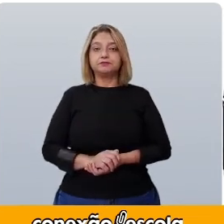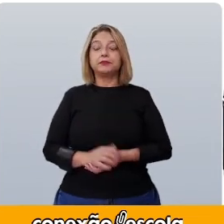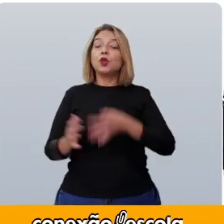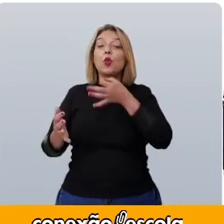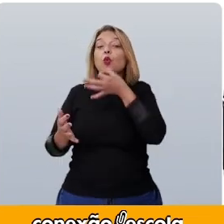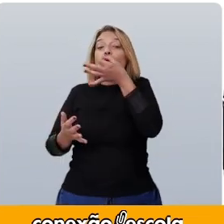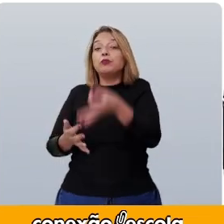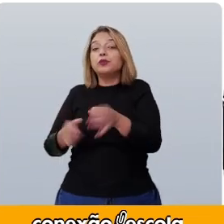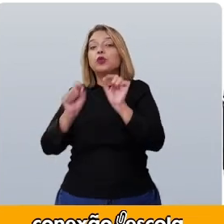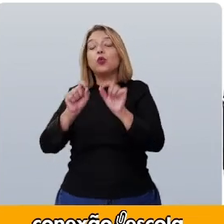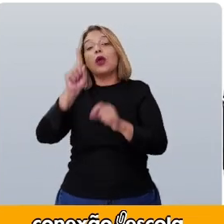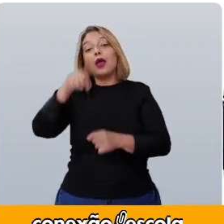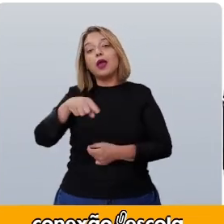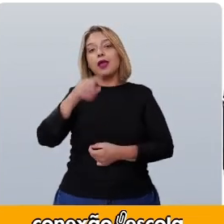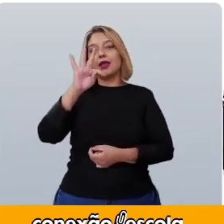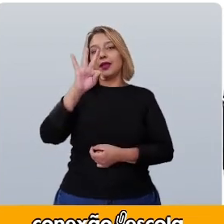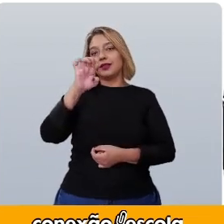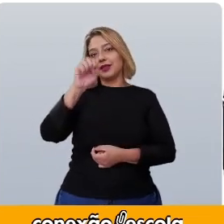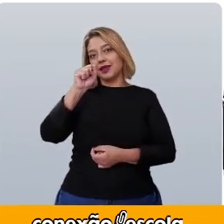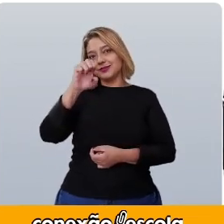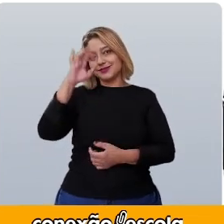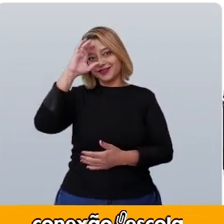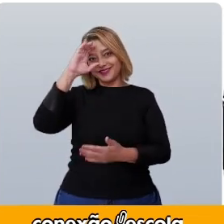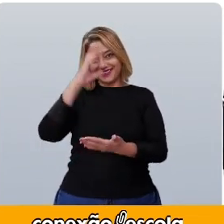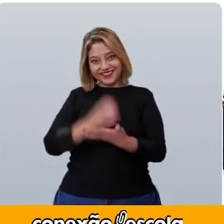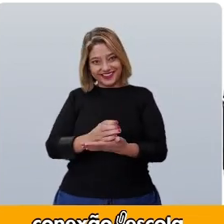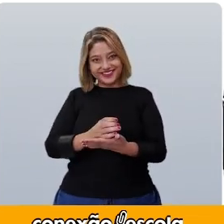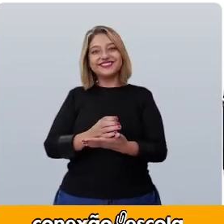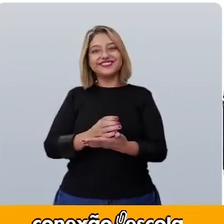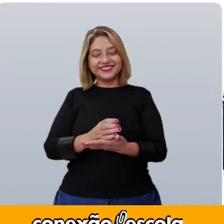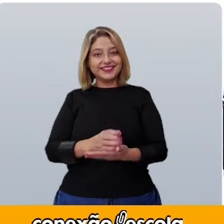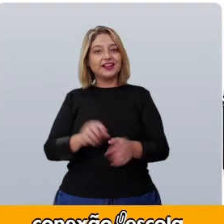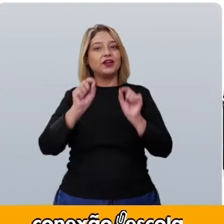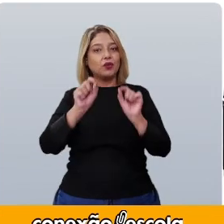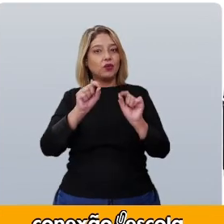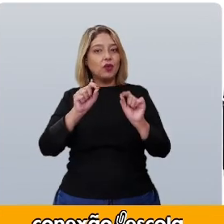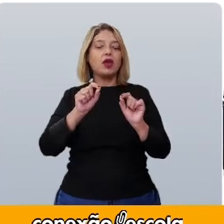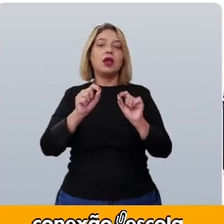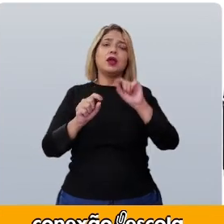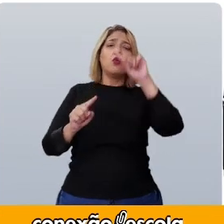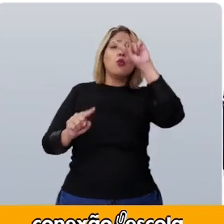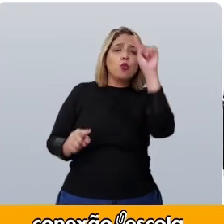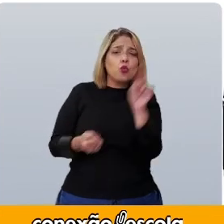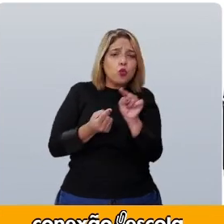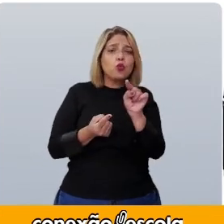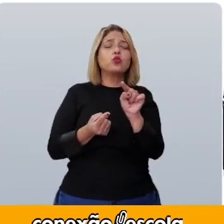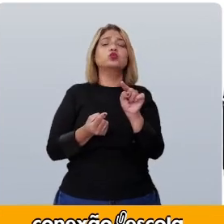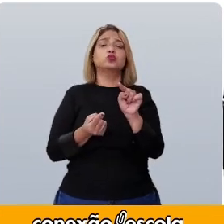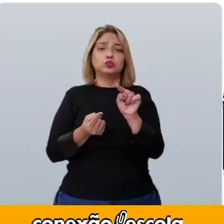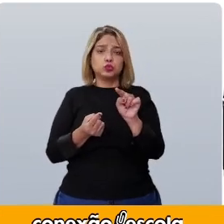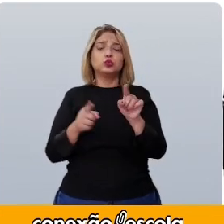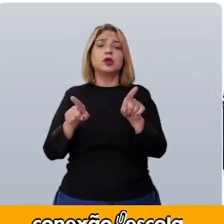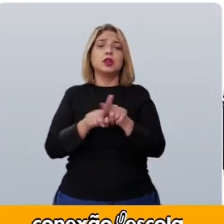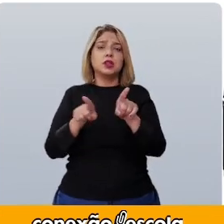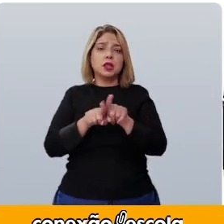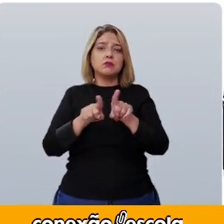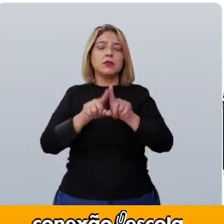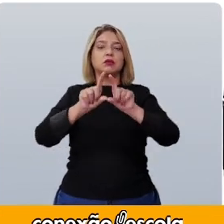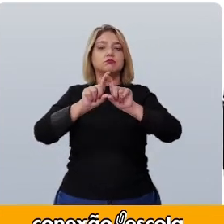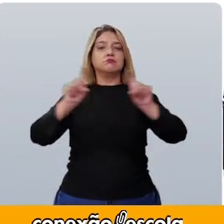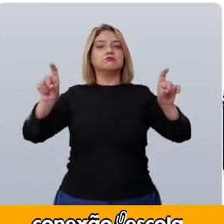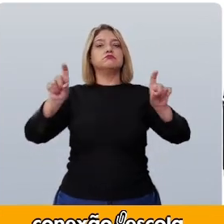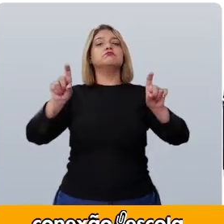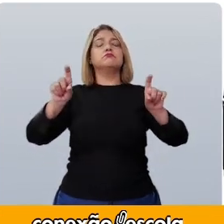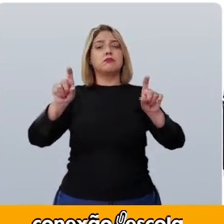é chamada de tese. Geralmente, tende a ser mais curto, utiliza a norma padrão da